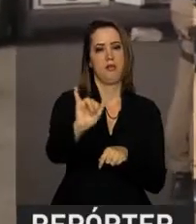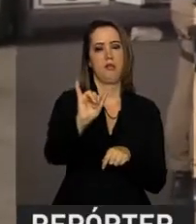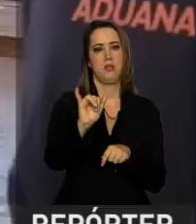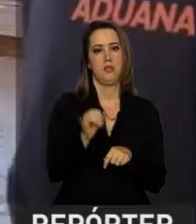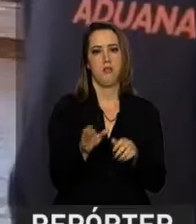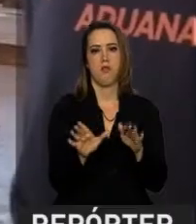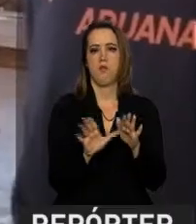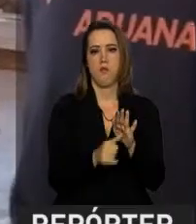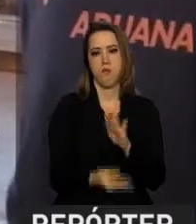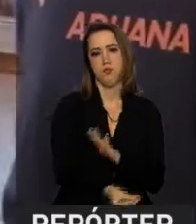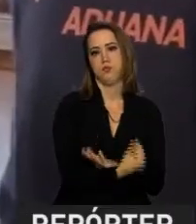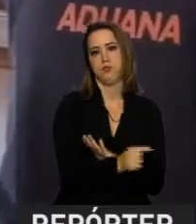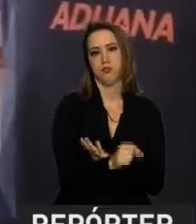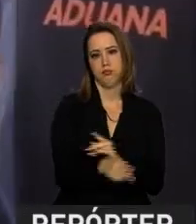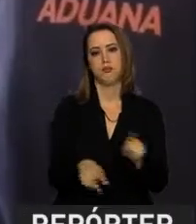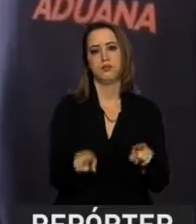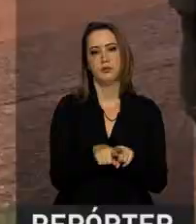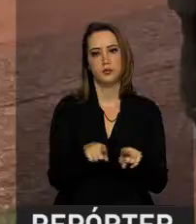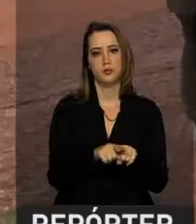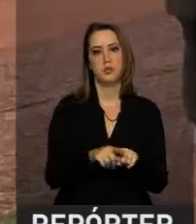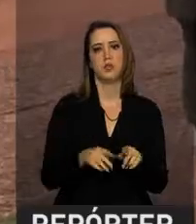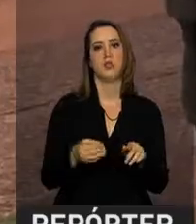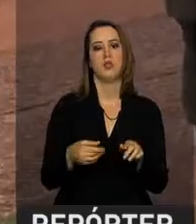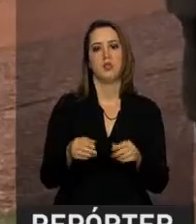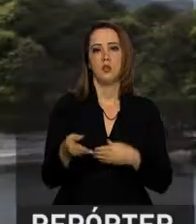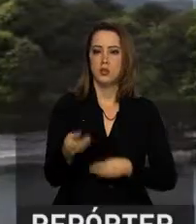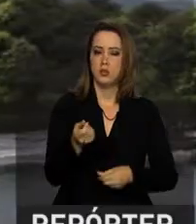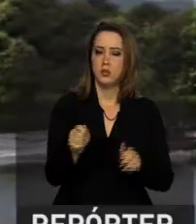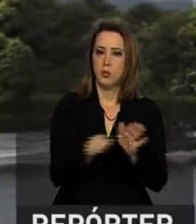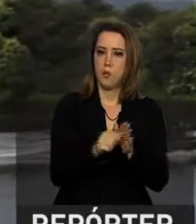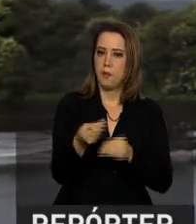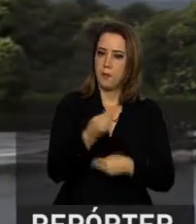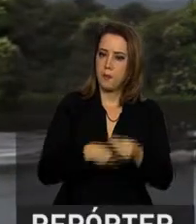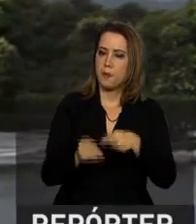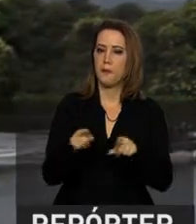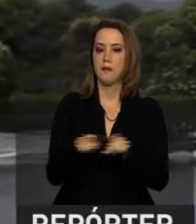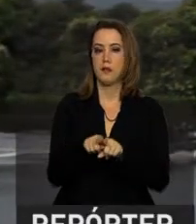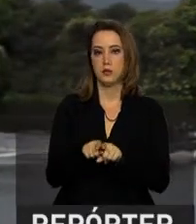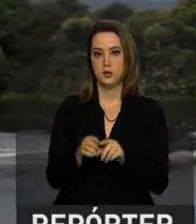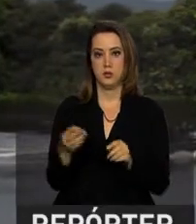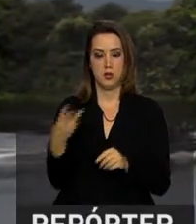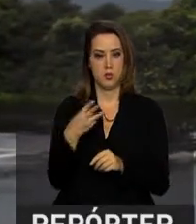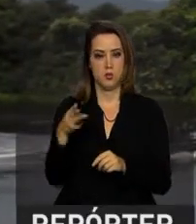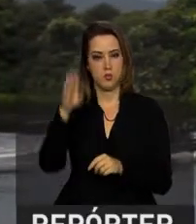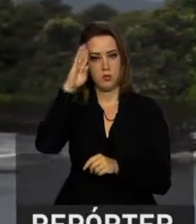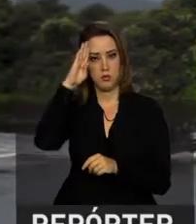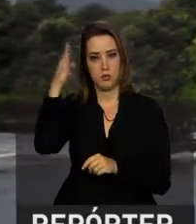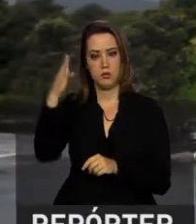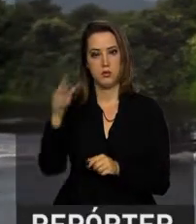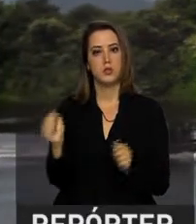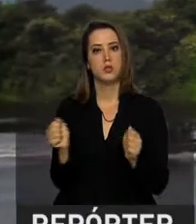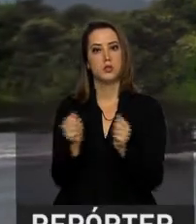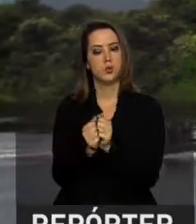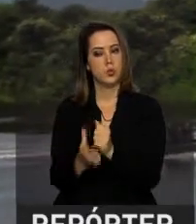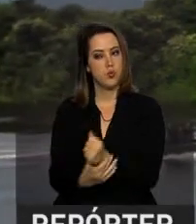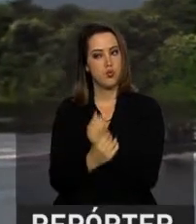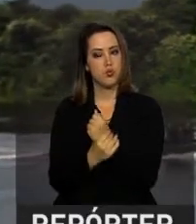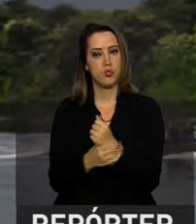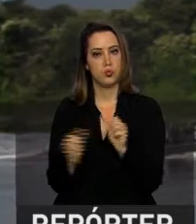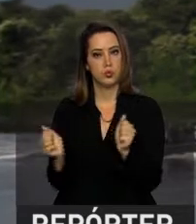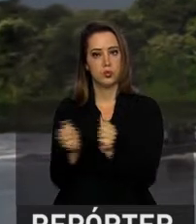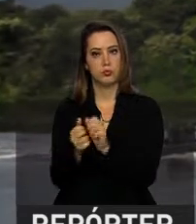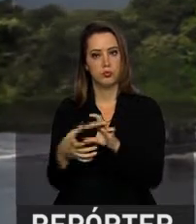apreendendo armas e assim por diante exército marinha e aeronáutica em manaus conjuntamente